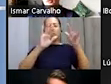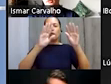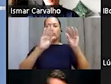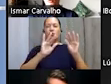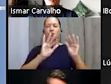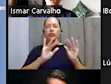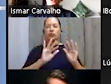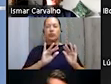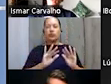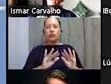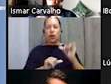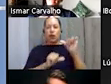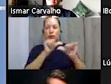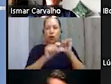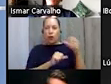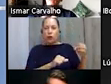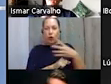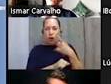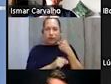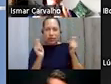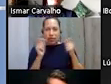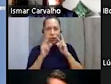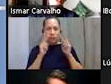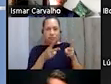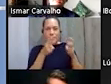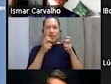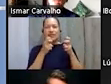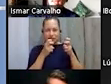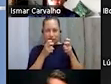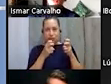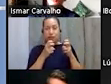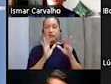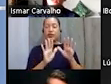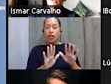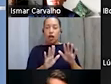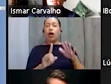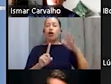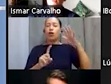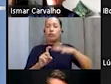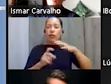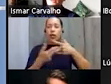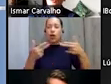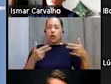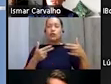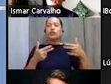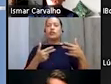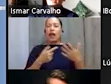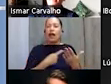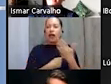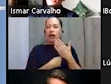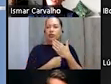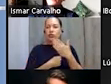configurações geomorfológicas. Então, as litologias, elas nos dão as